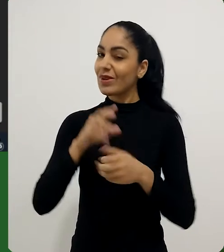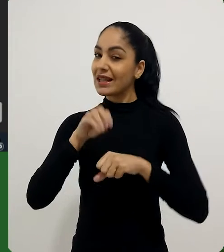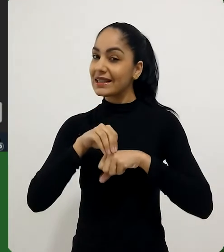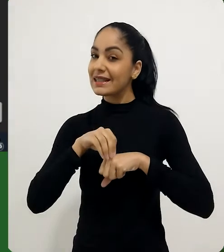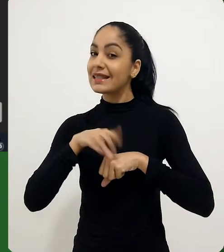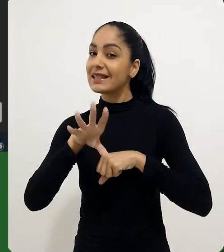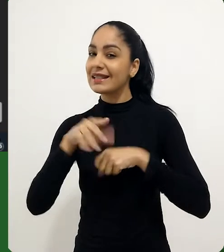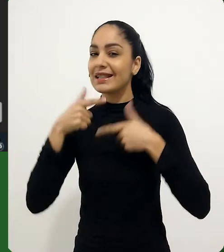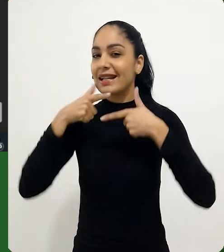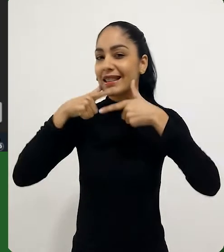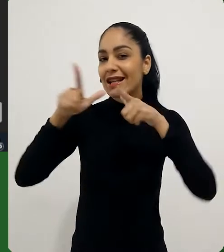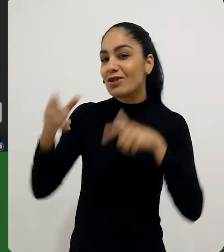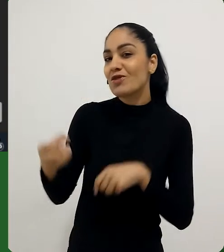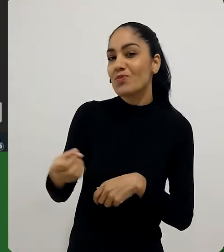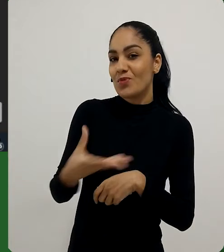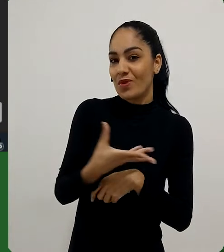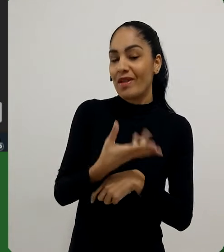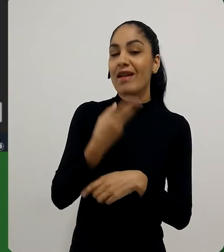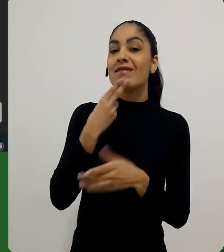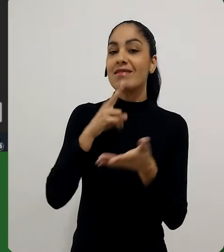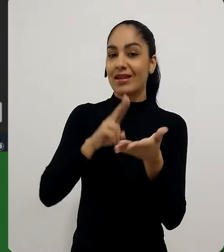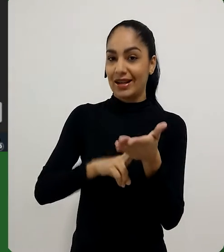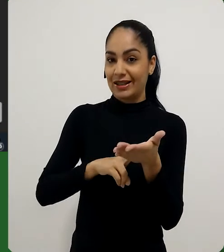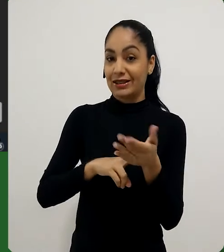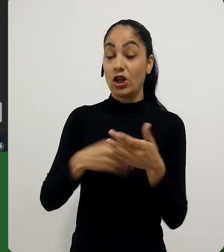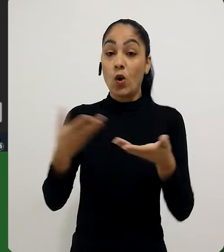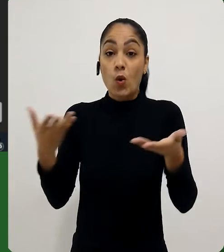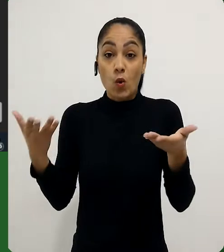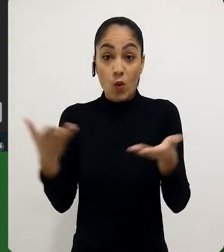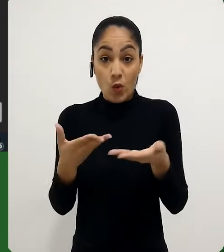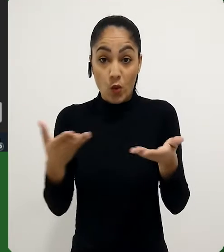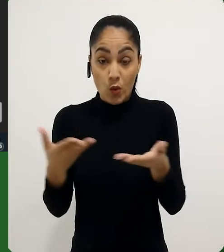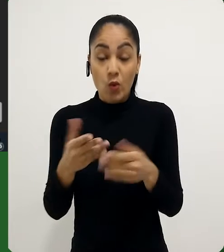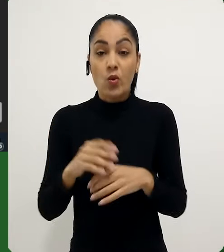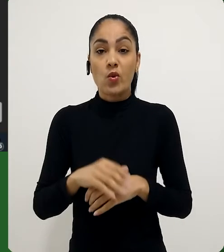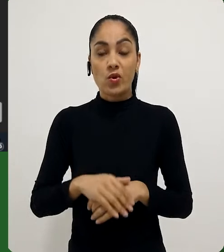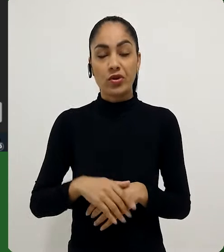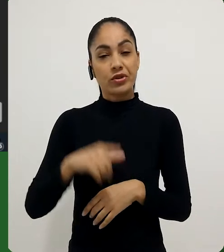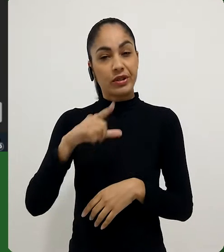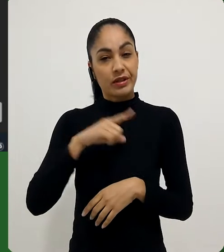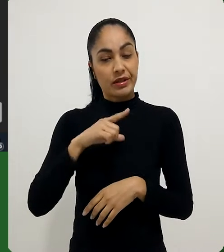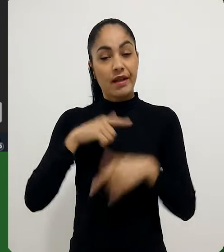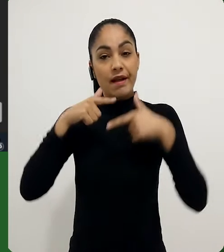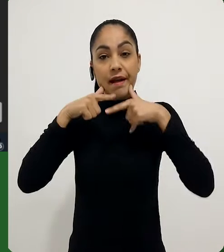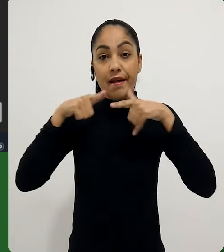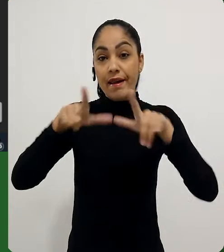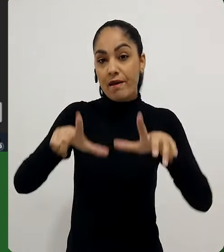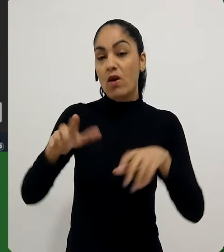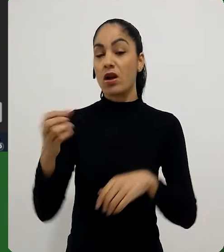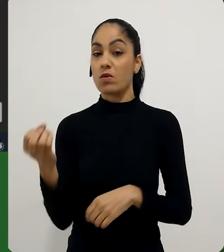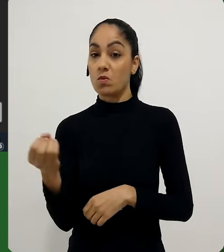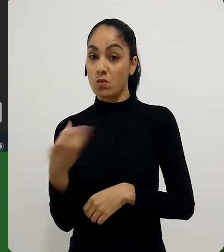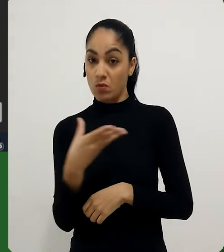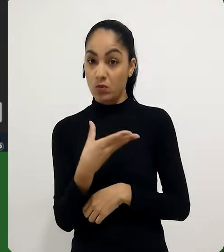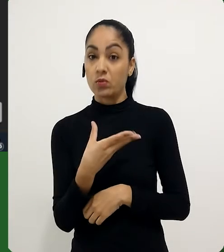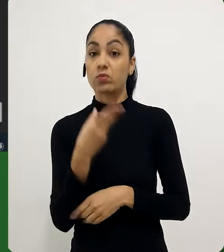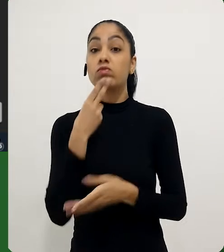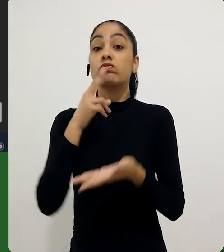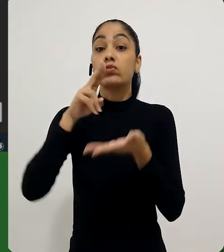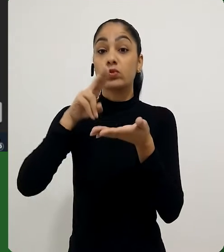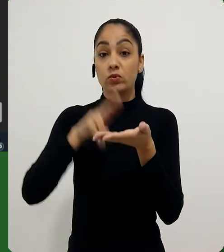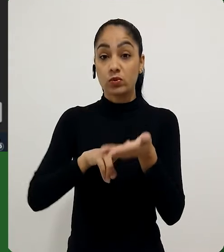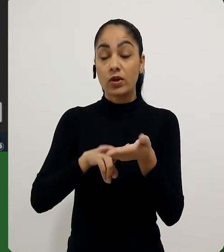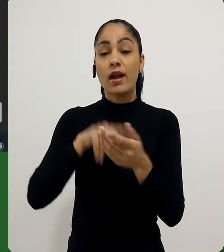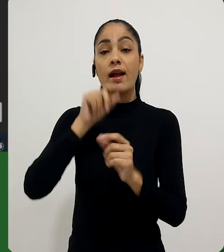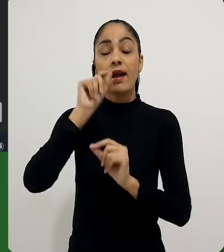E aí nós temos algumas dicas, né, de linguagem moderna na correspondência. Então, hoje se diz que a